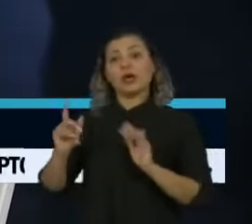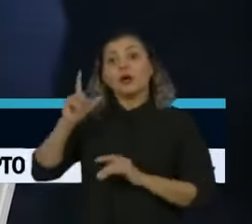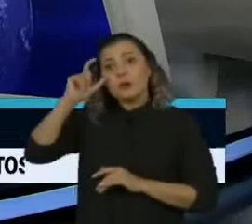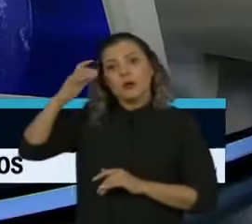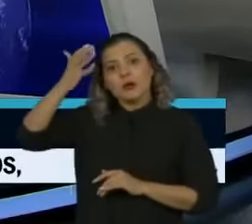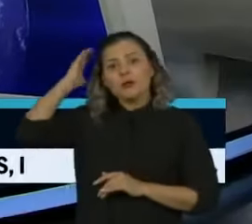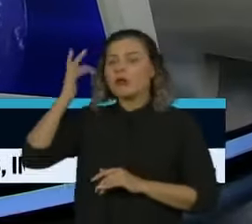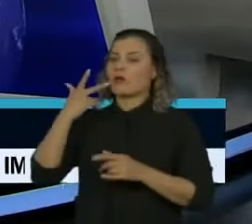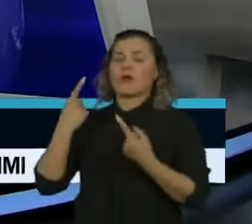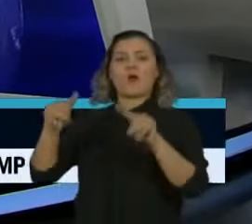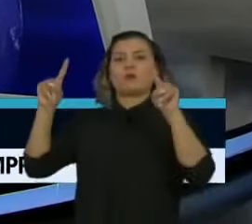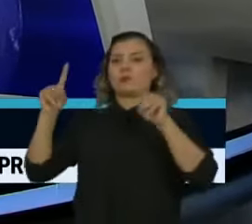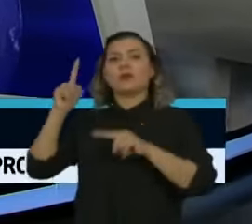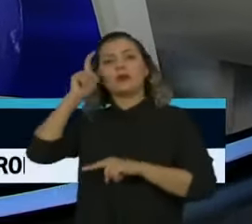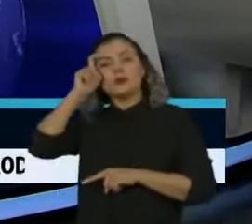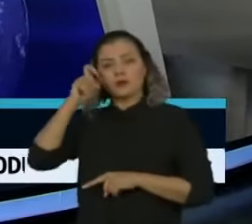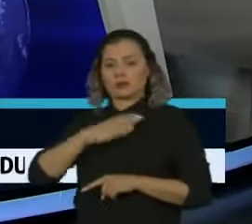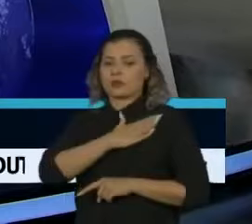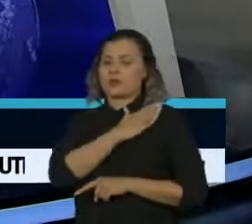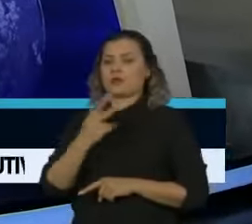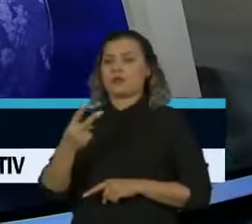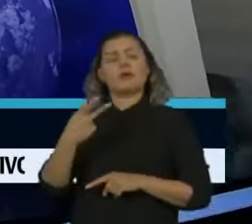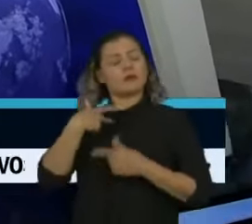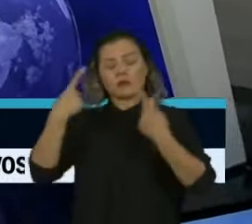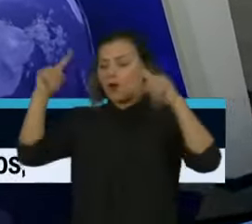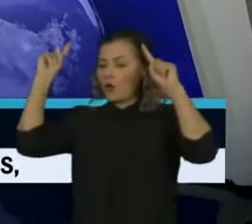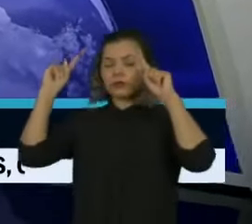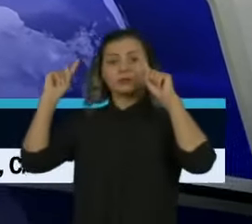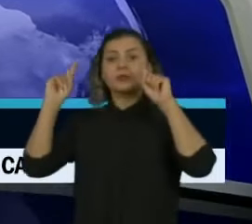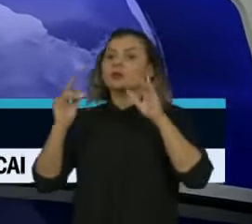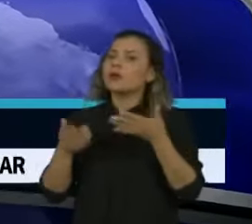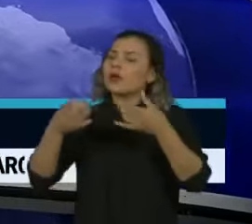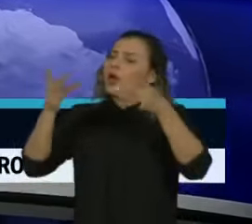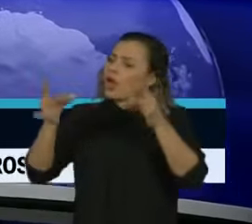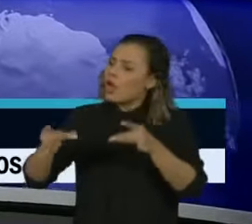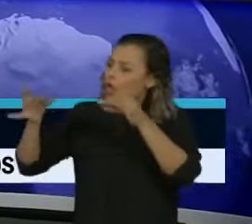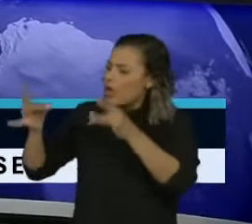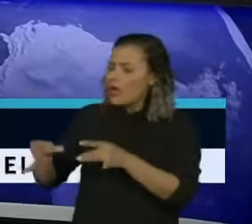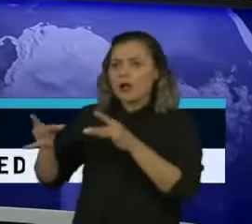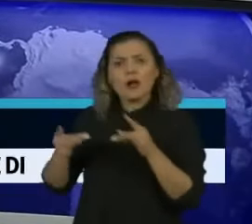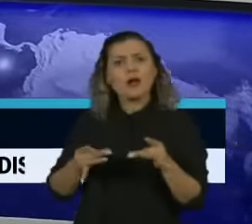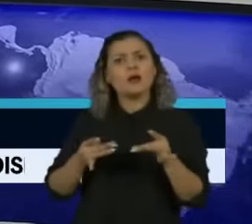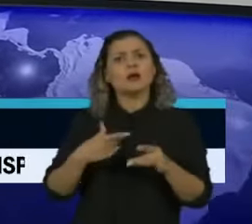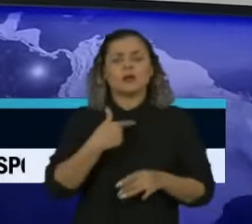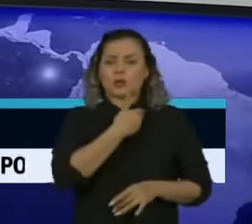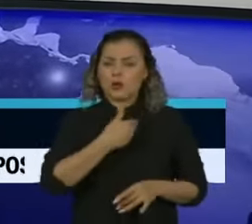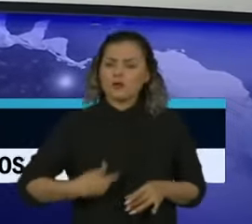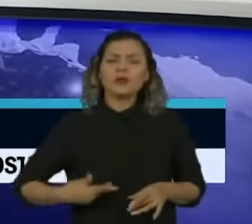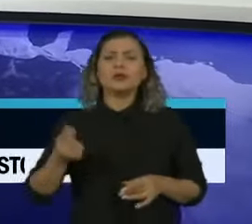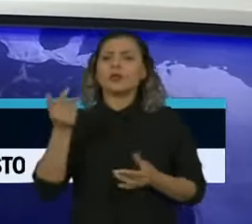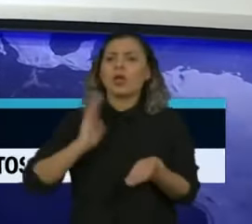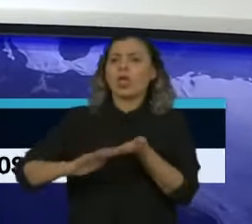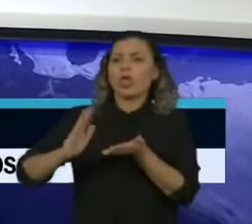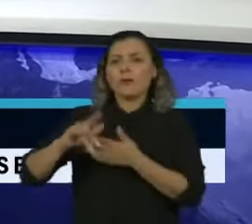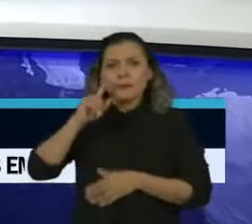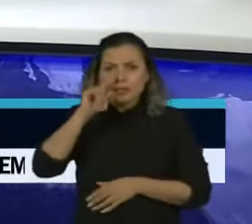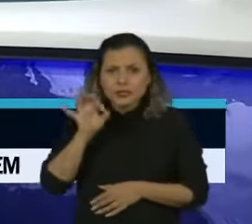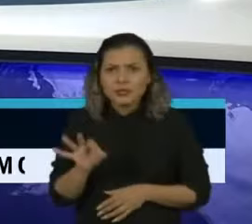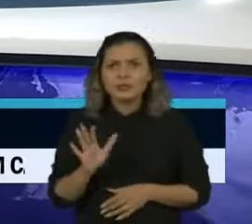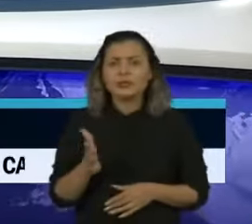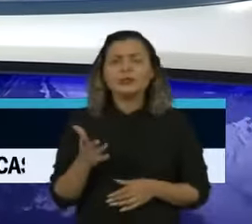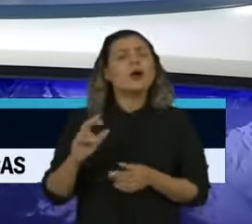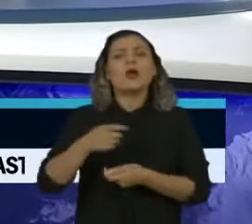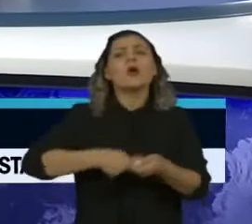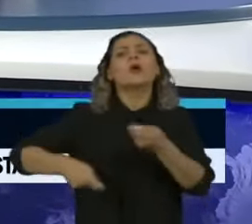são contra furar o teto de gastos. Essas declarações sugerem que as contas públicas estão em perigo. O que pode acontecer